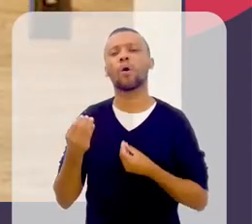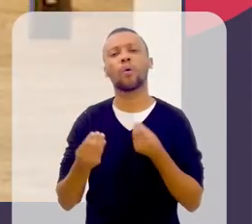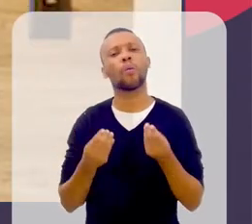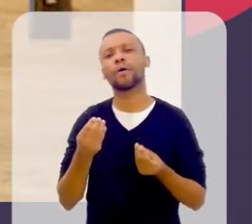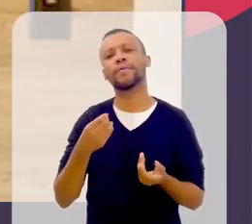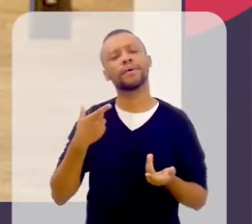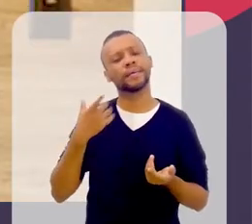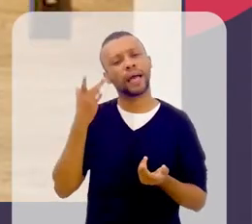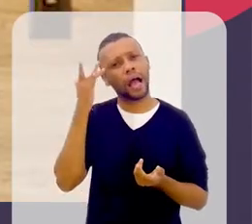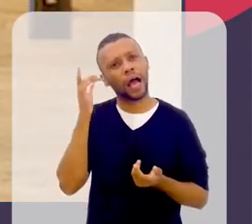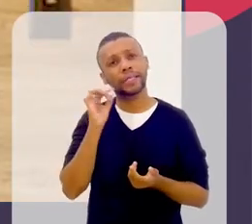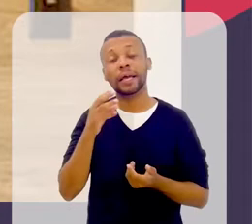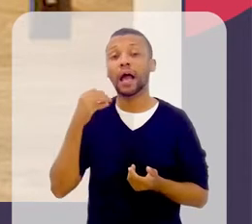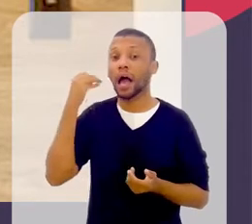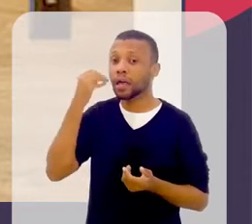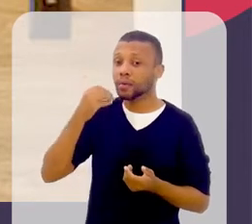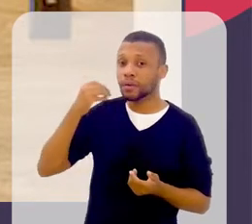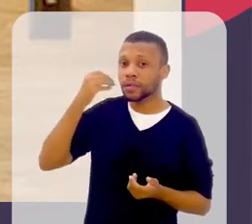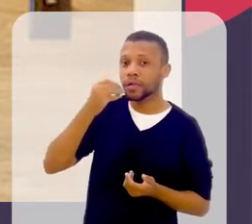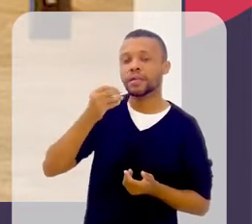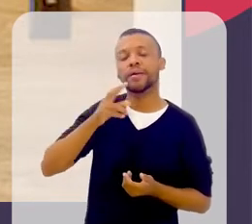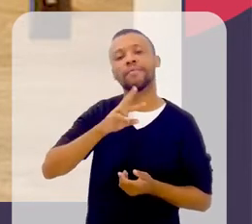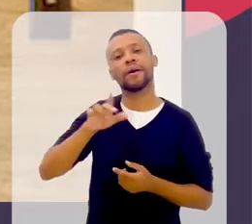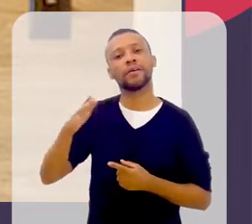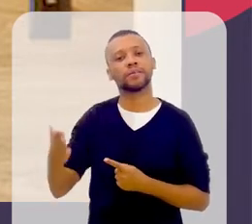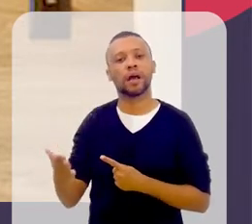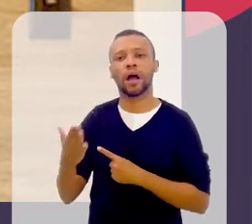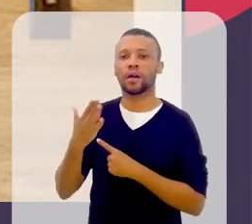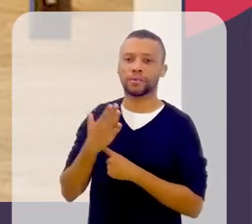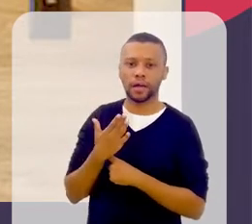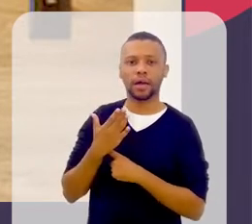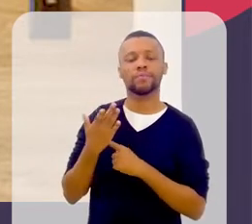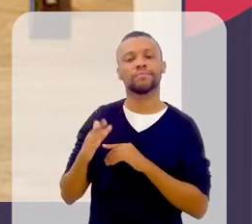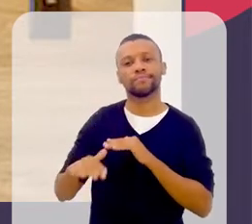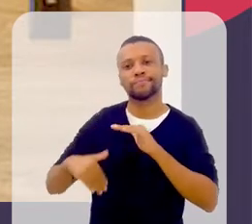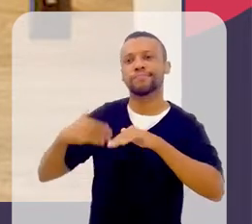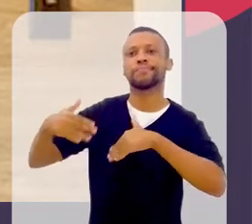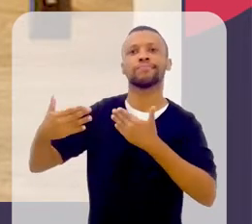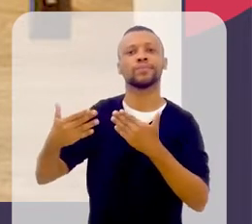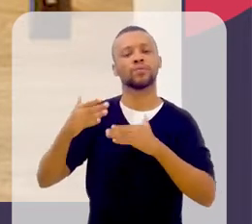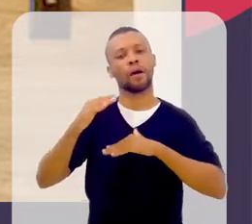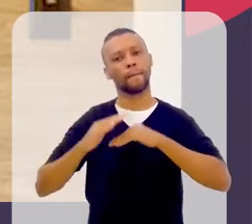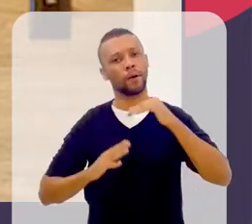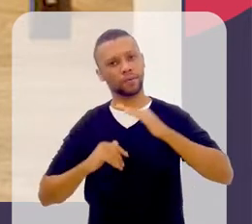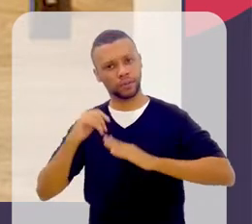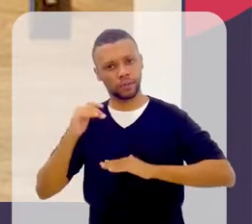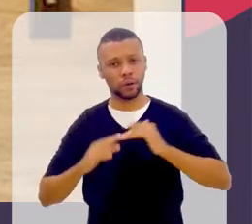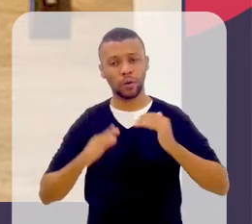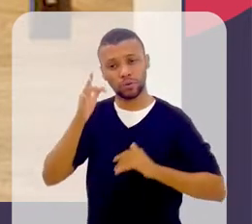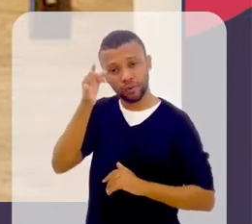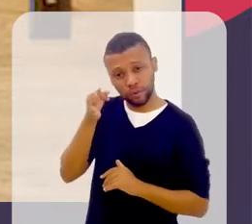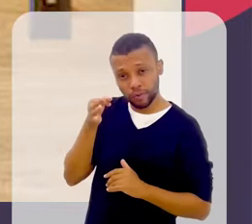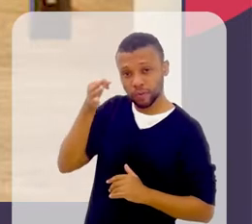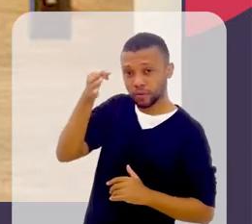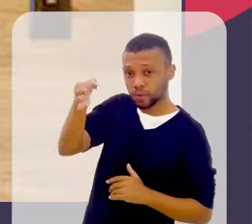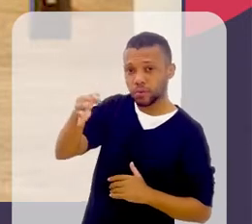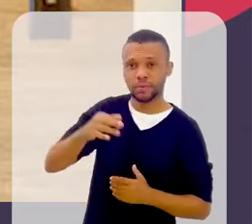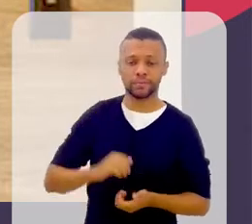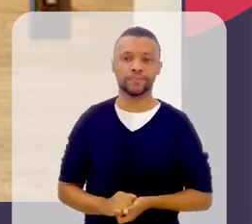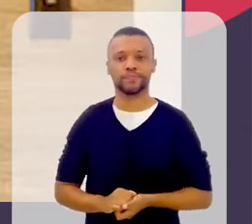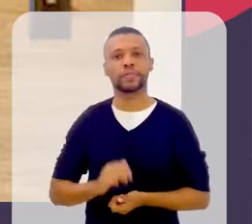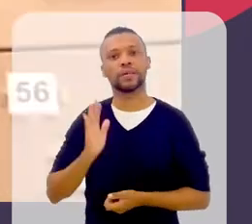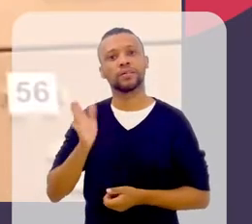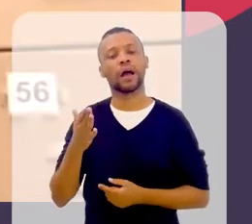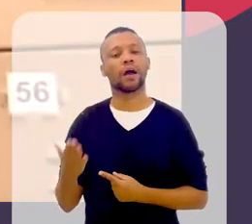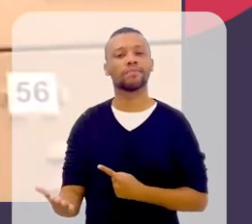E como é que você acha que essa experiência, vai contribuir aí para tua carreira, para o teu futuro?